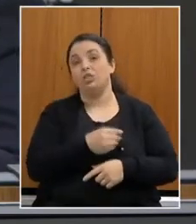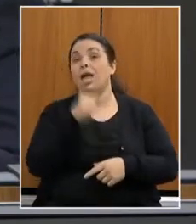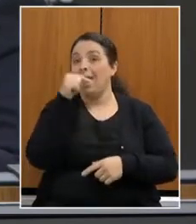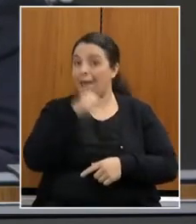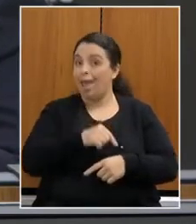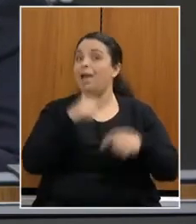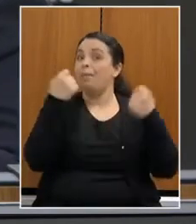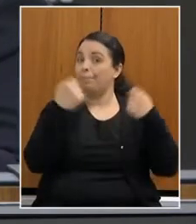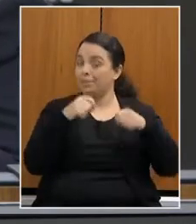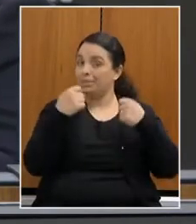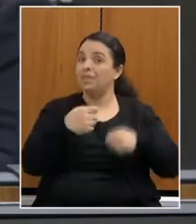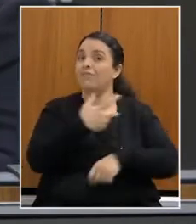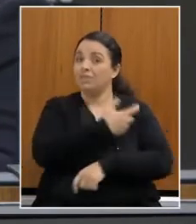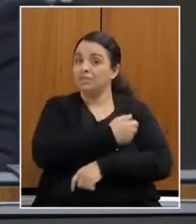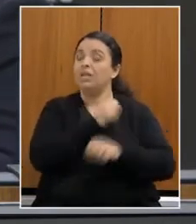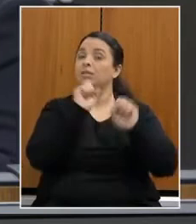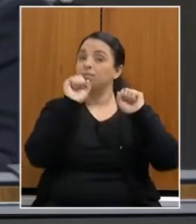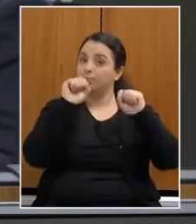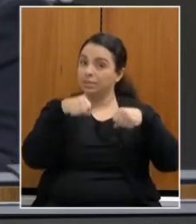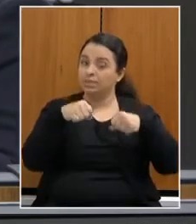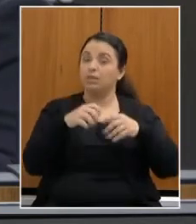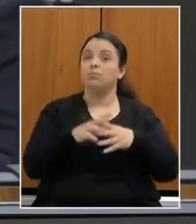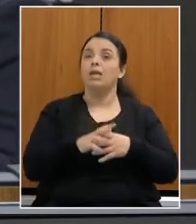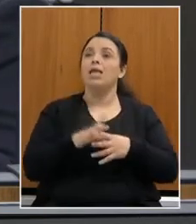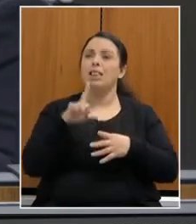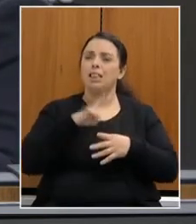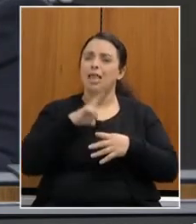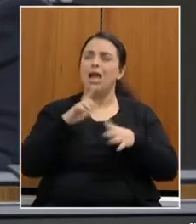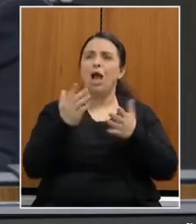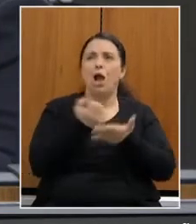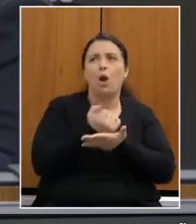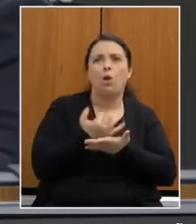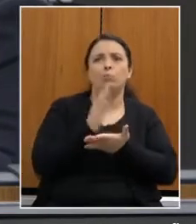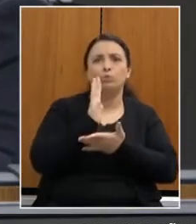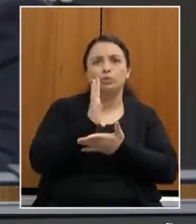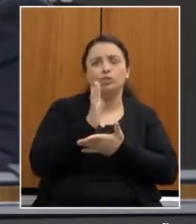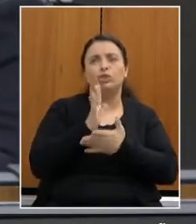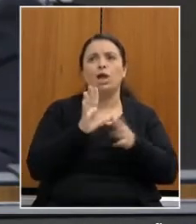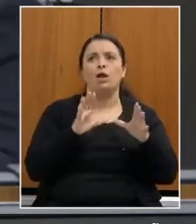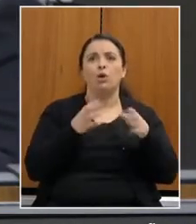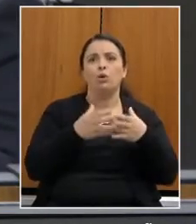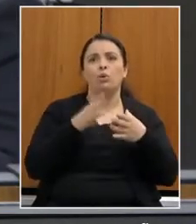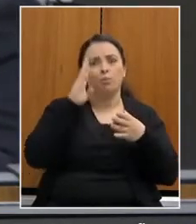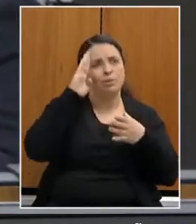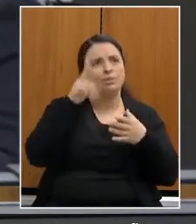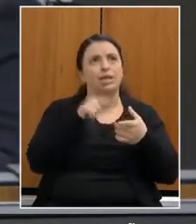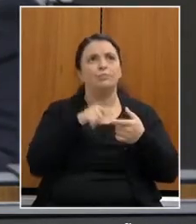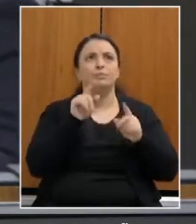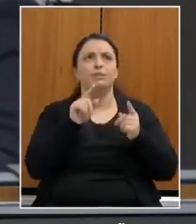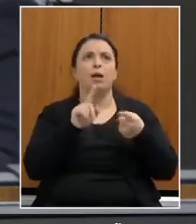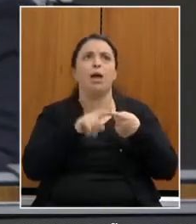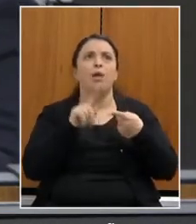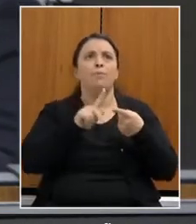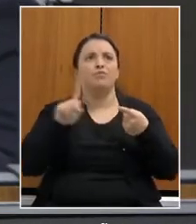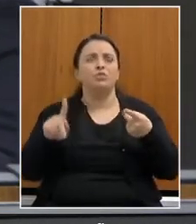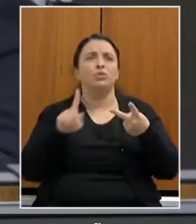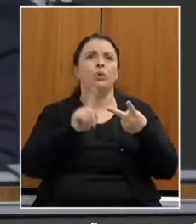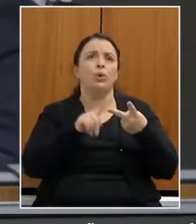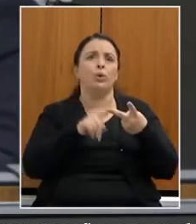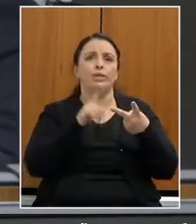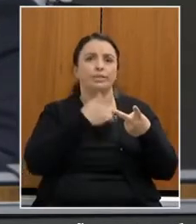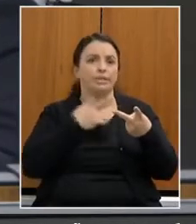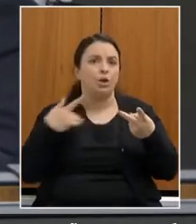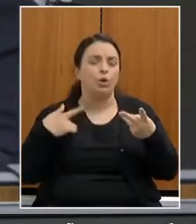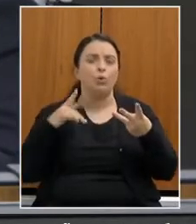vacinadas aquelas que já estão em algum grupo prioritário lactante professora lactante trabalhador de saúde qualquer lactante de grupo prioritário ela